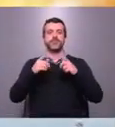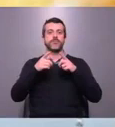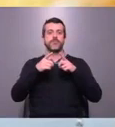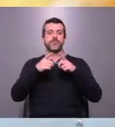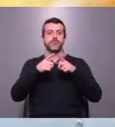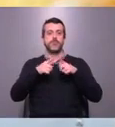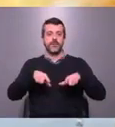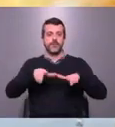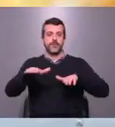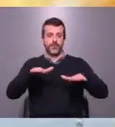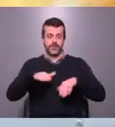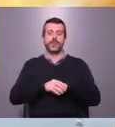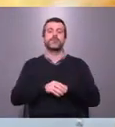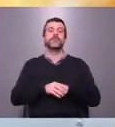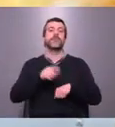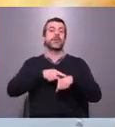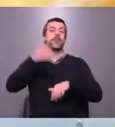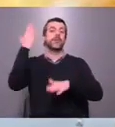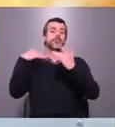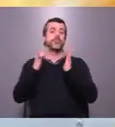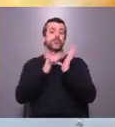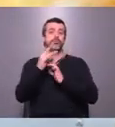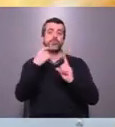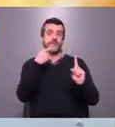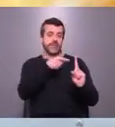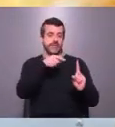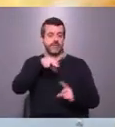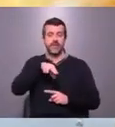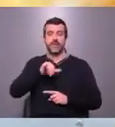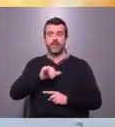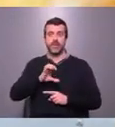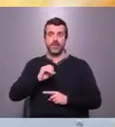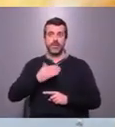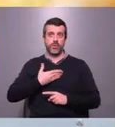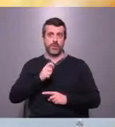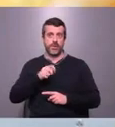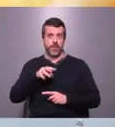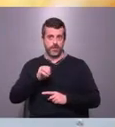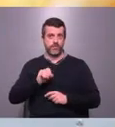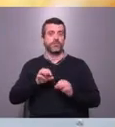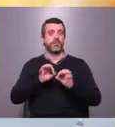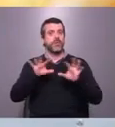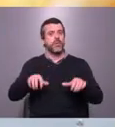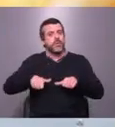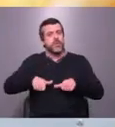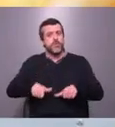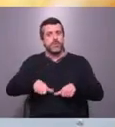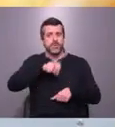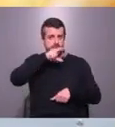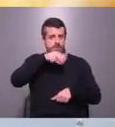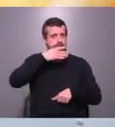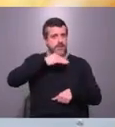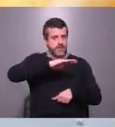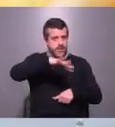In quel tempo Gesù disse a Nicodemo, come Mosè innalzò il serpente nel deserto,